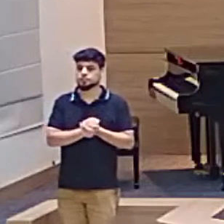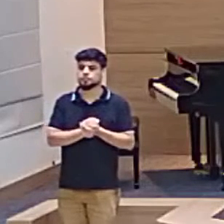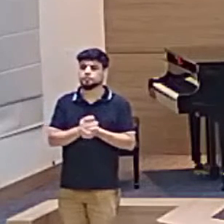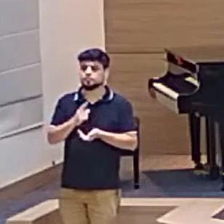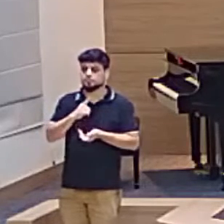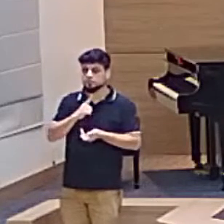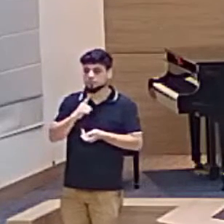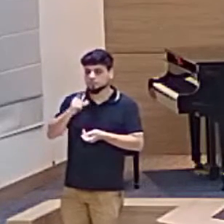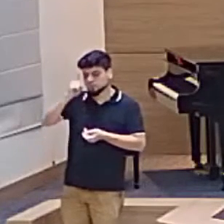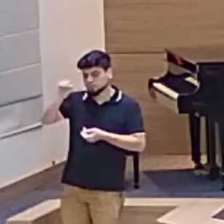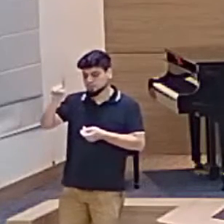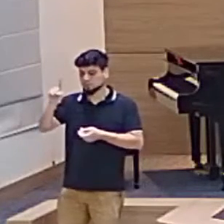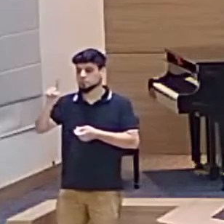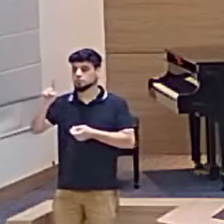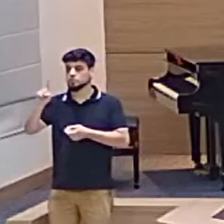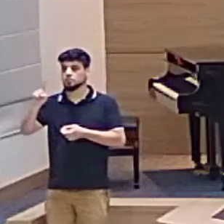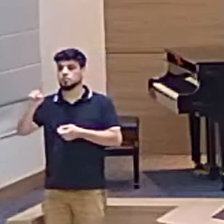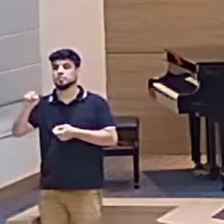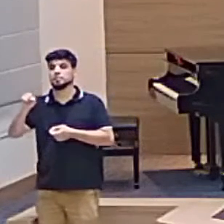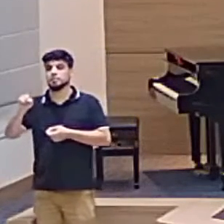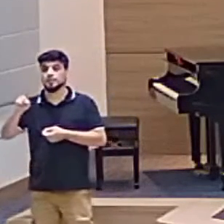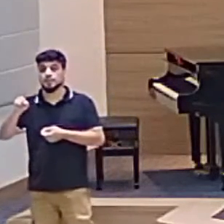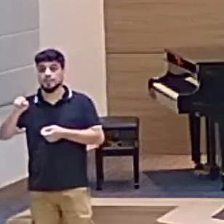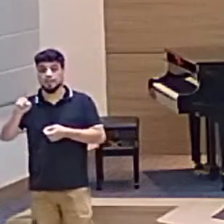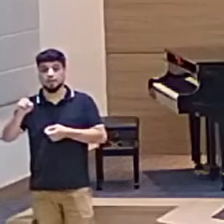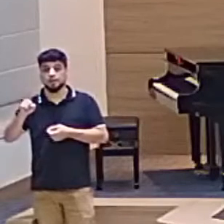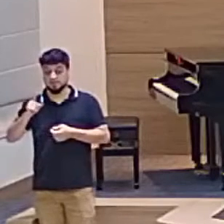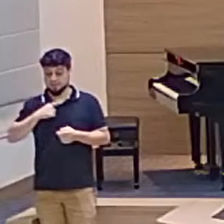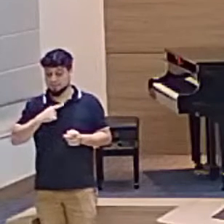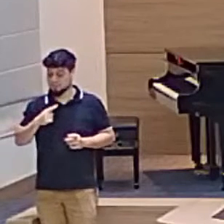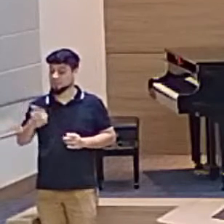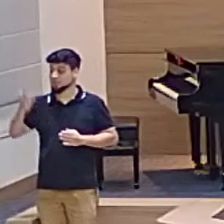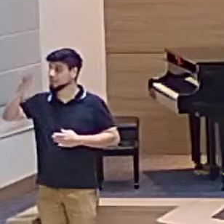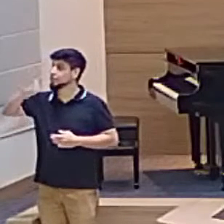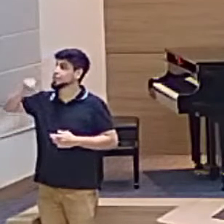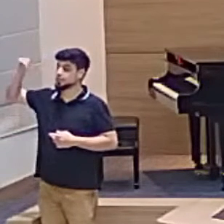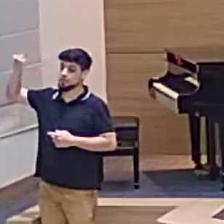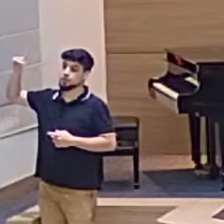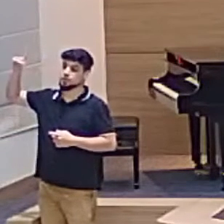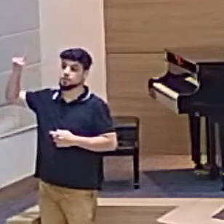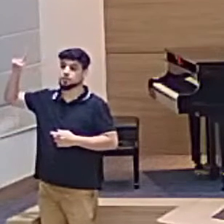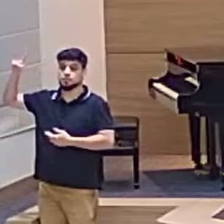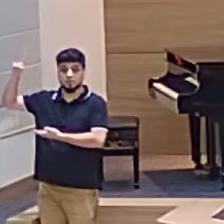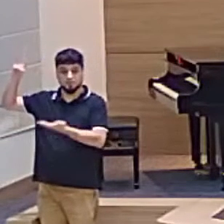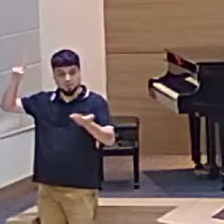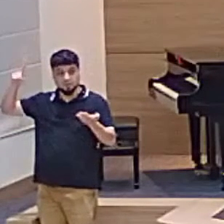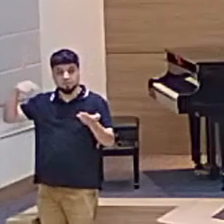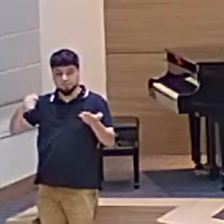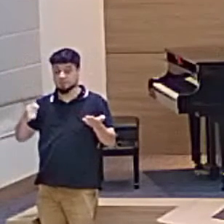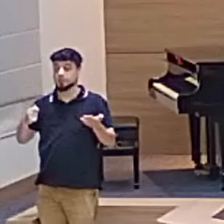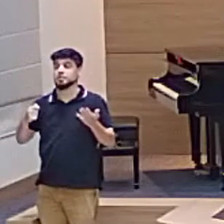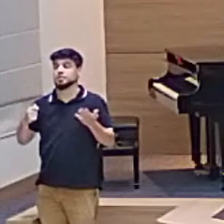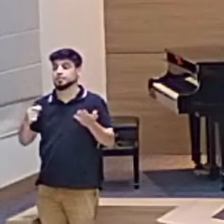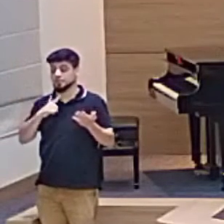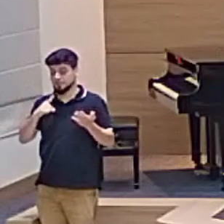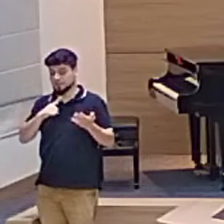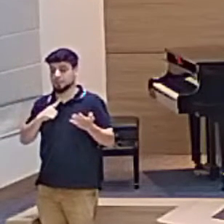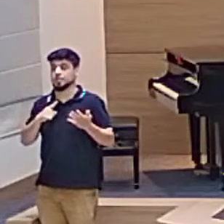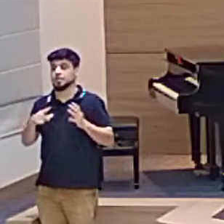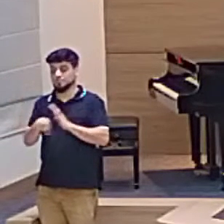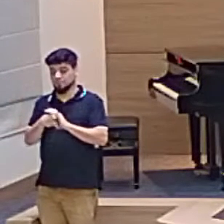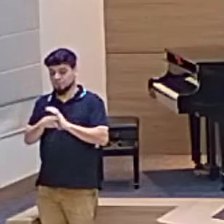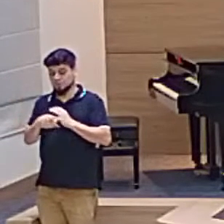entrar na boda do cordeiro e aí você precisa ter Roupa Nova você precisa ter a roupa da Purificação e